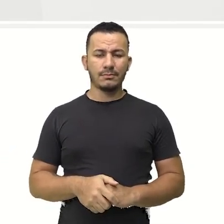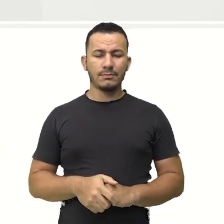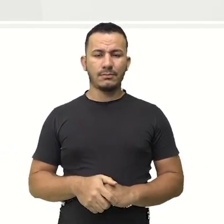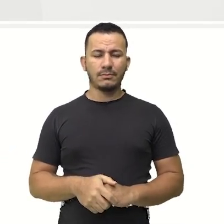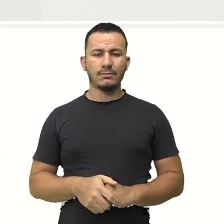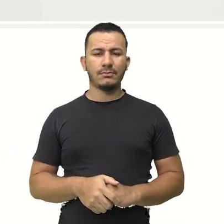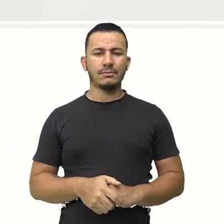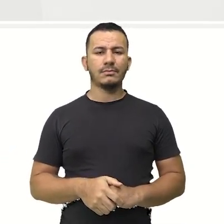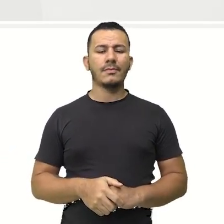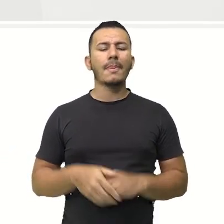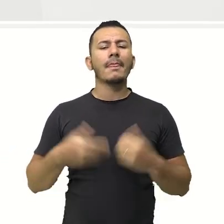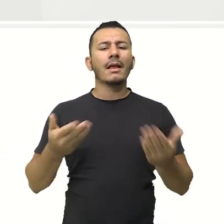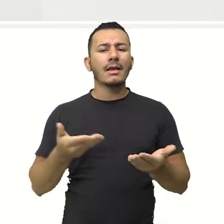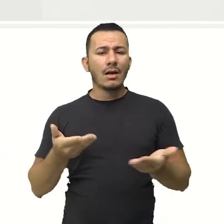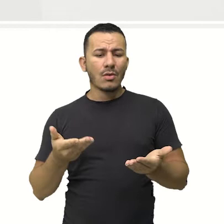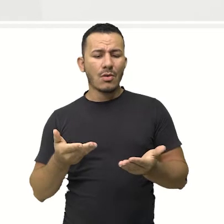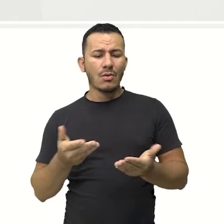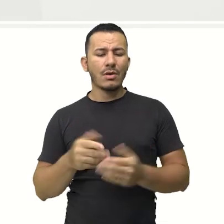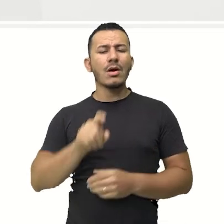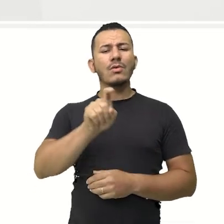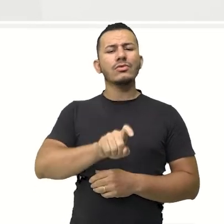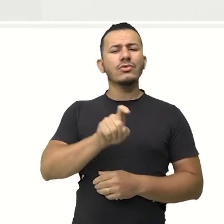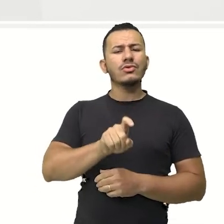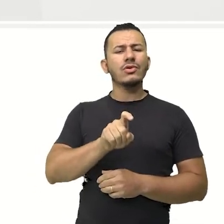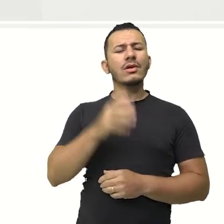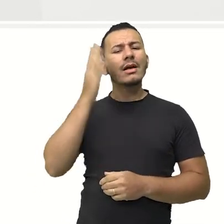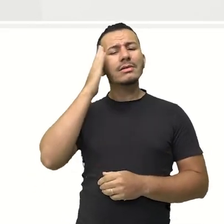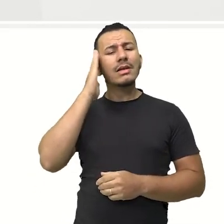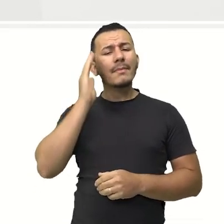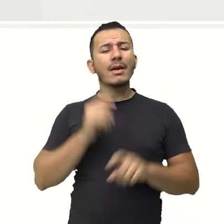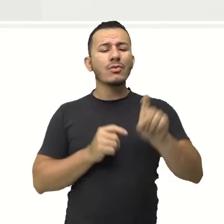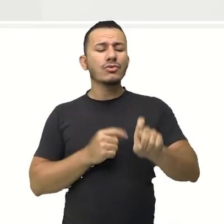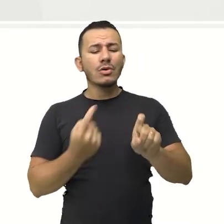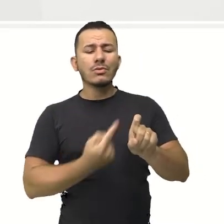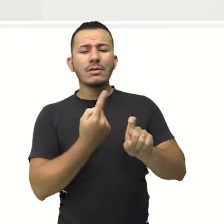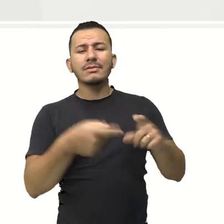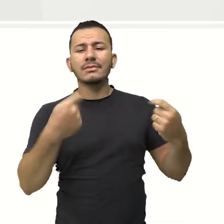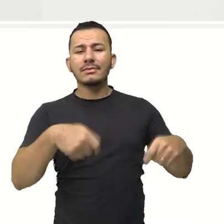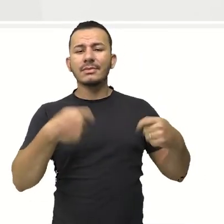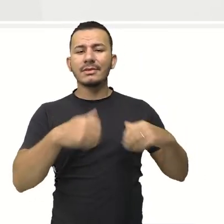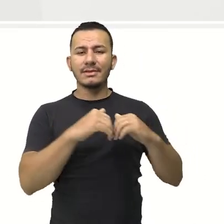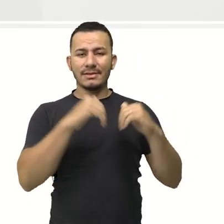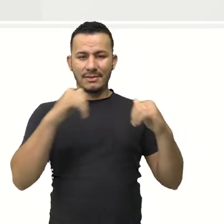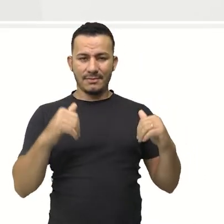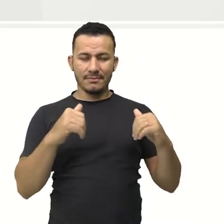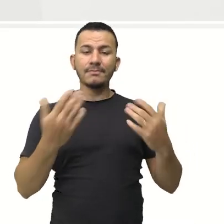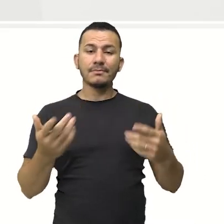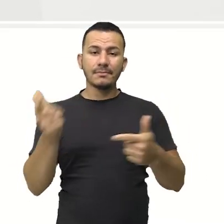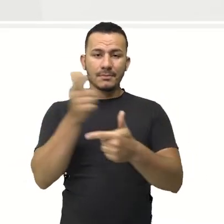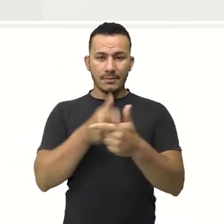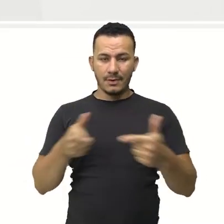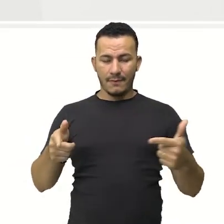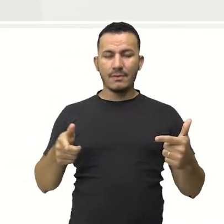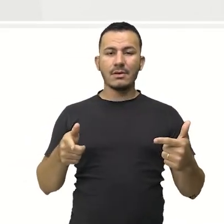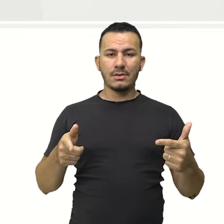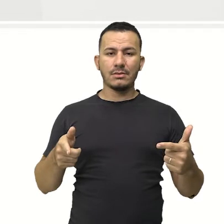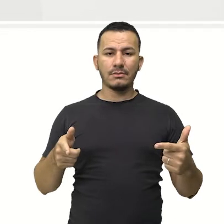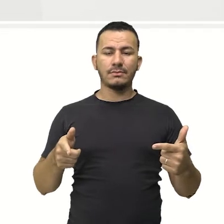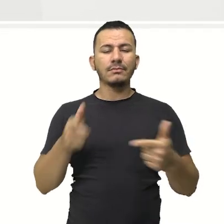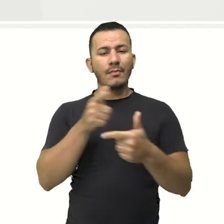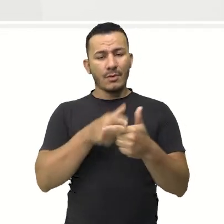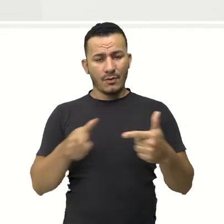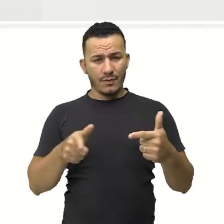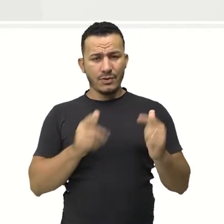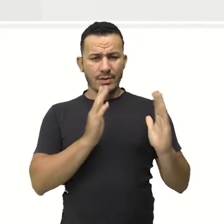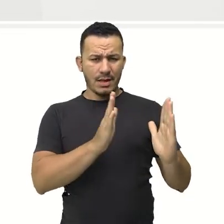Beleza? Ah, e agora? Quanto vale então o x? Quero que o x fique sozinho. Então nós vamos dividir, olha. Dividir o